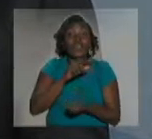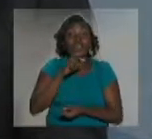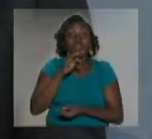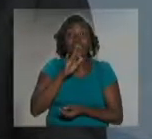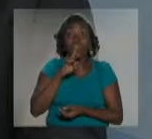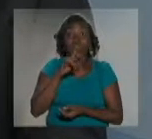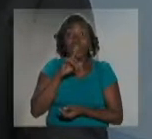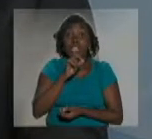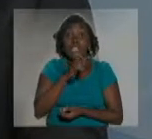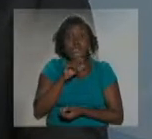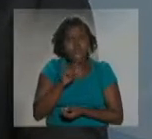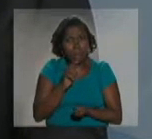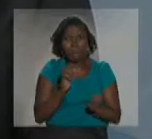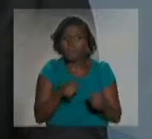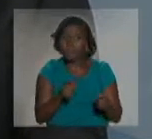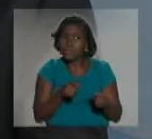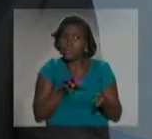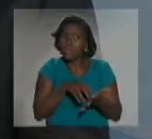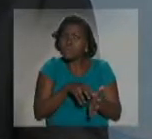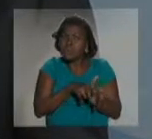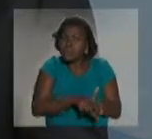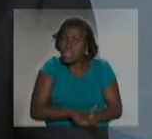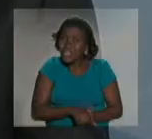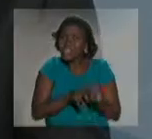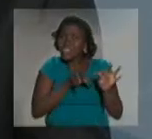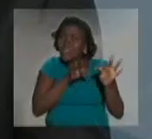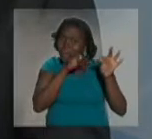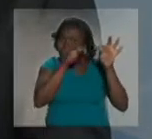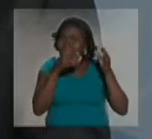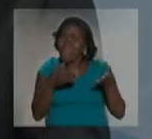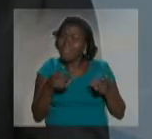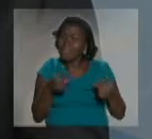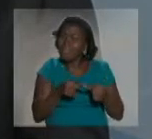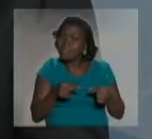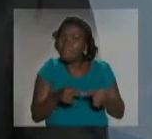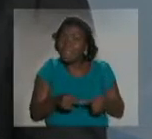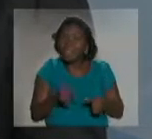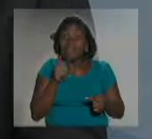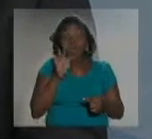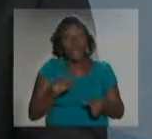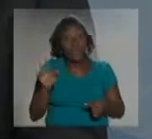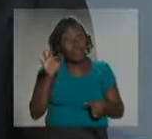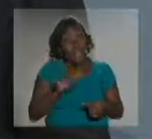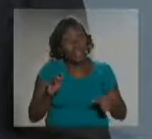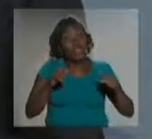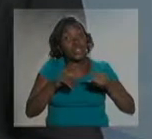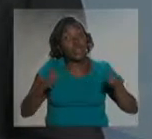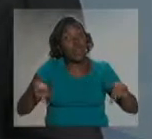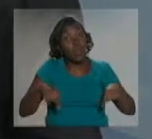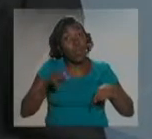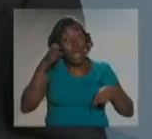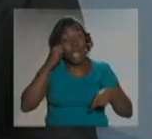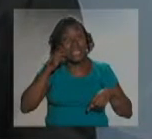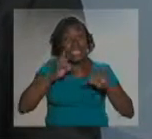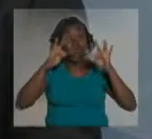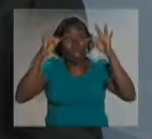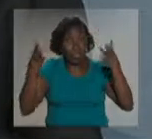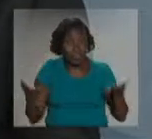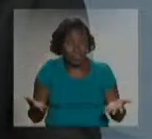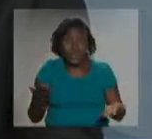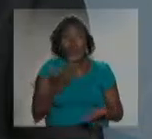potencial grande de centros de pesquisa voltados para as áreas tecnológicas, faculdades e até o parque tecnológico. Então o governo, nesse